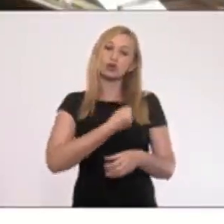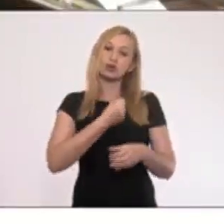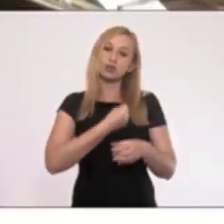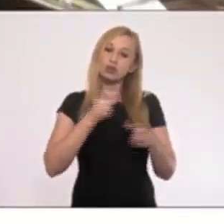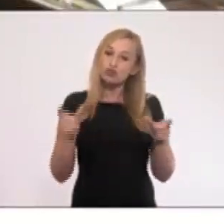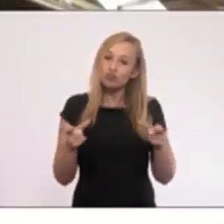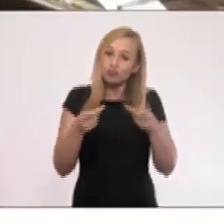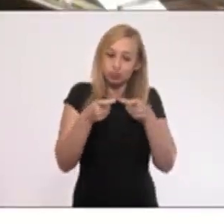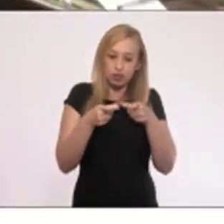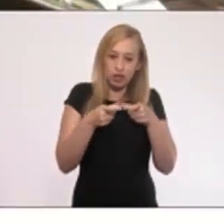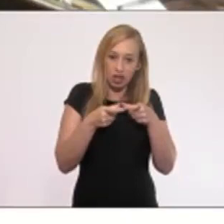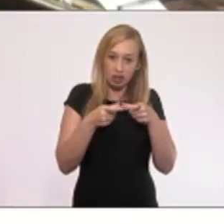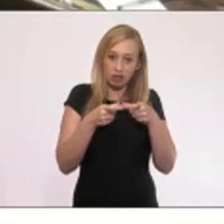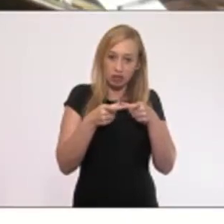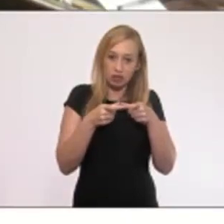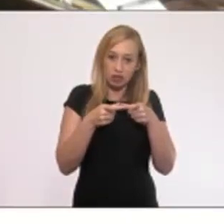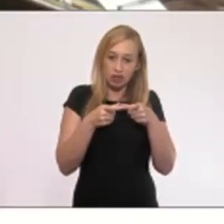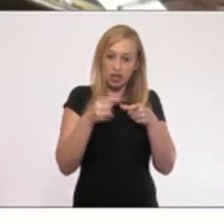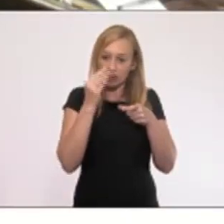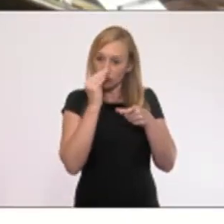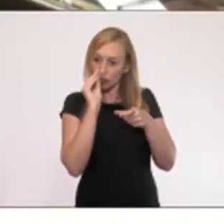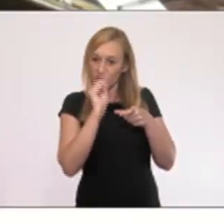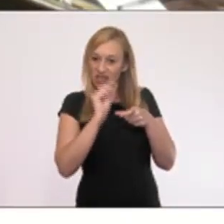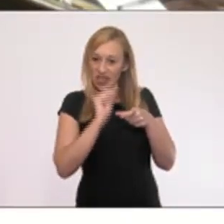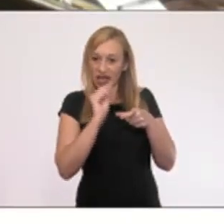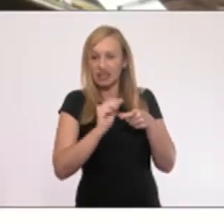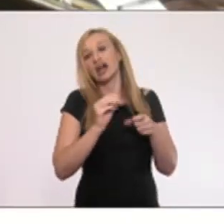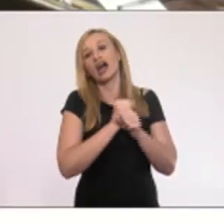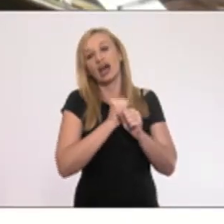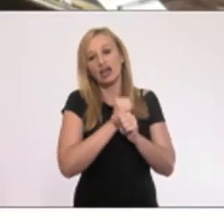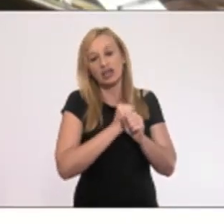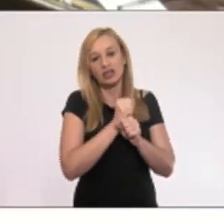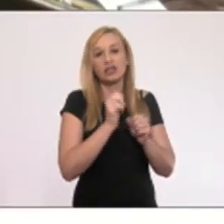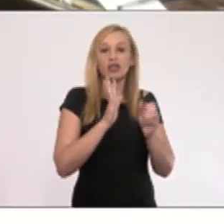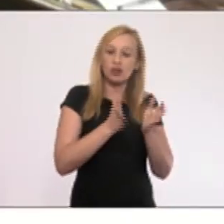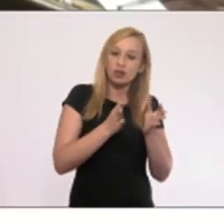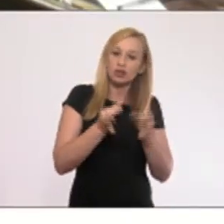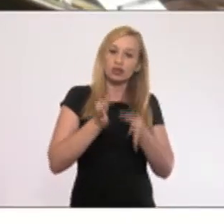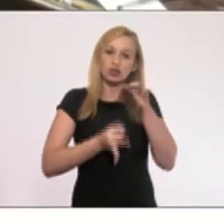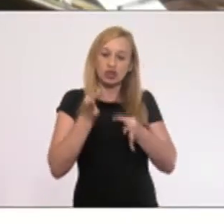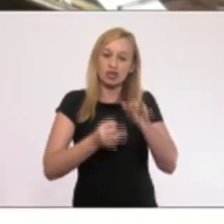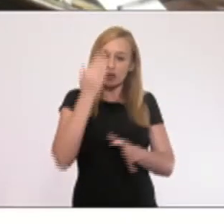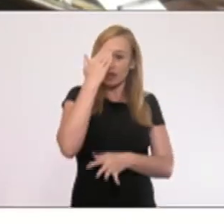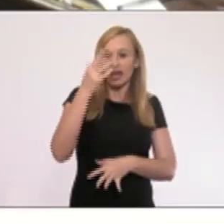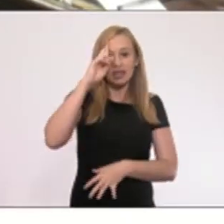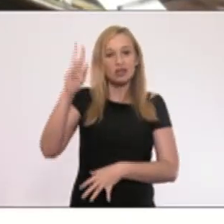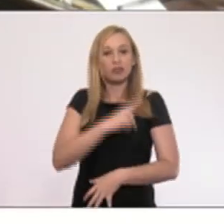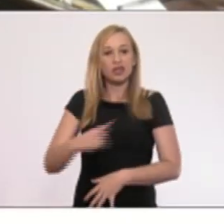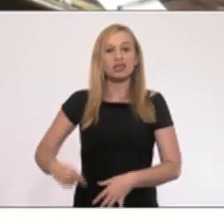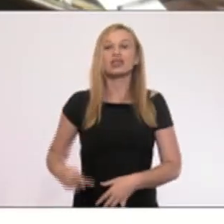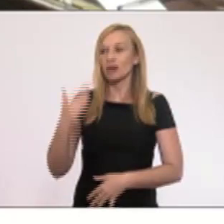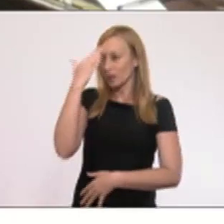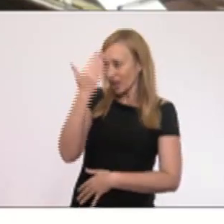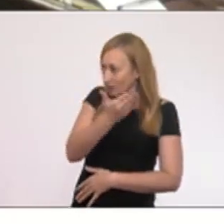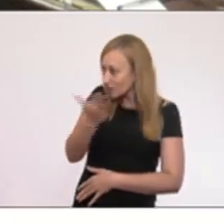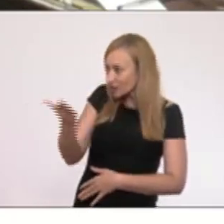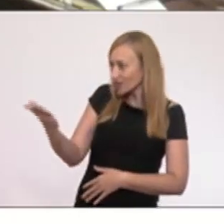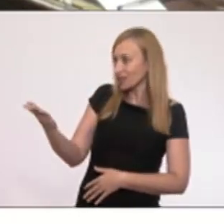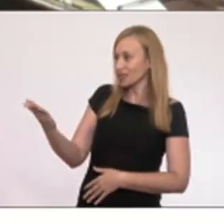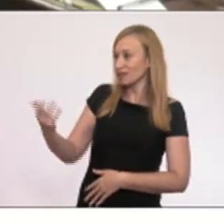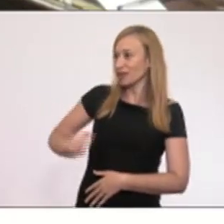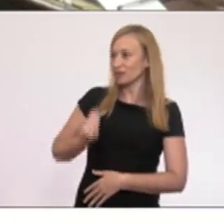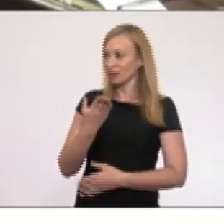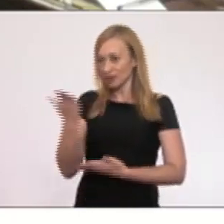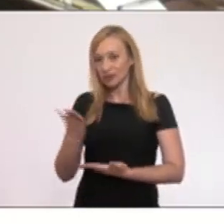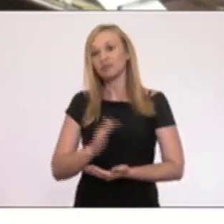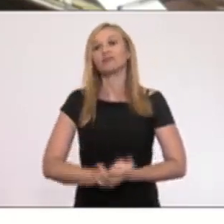oprimida, é oprimida, discriminada há tanto tempo, seguramente vamos fazer justiça. Obrigado, senhor presidente, obrigado vocês pela